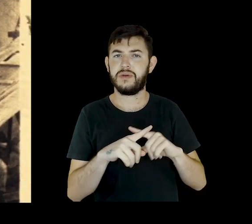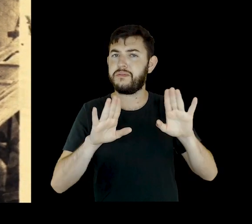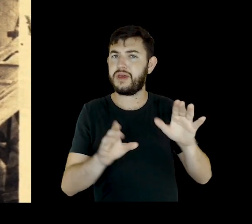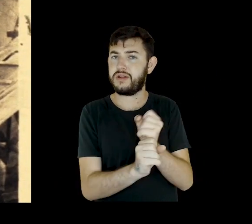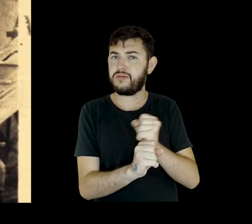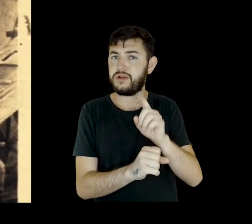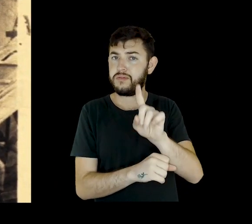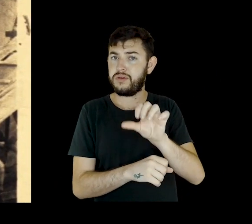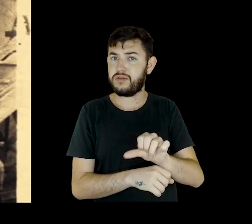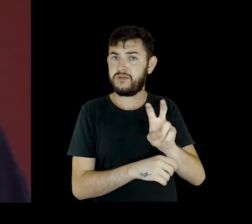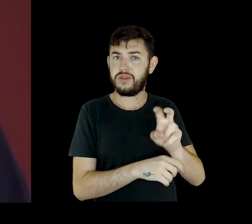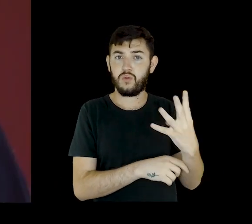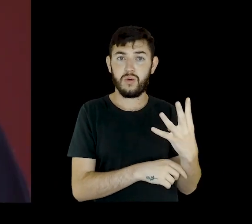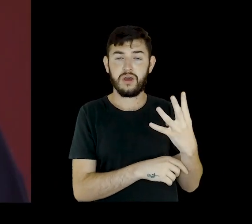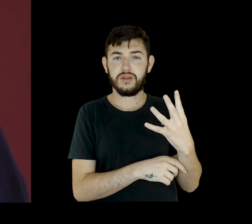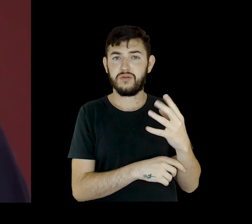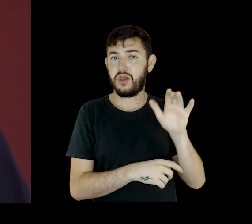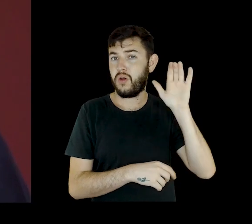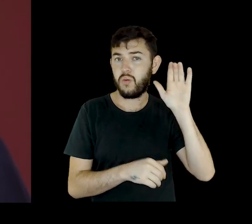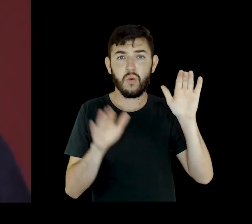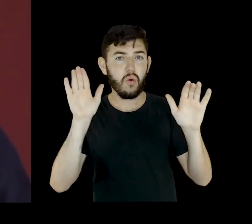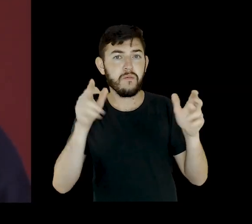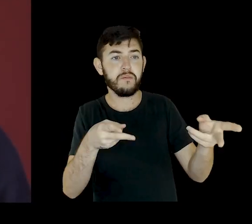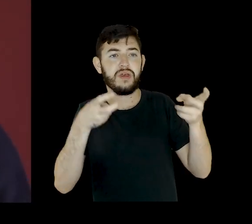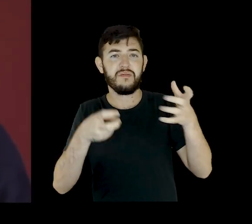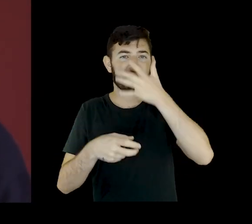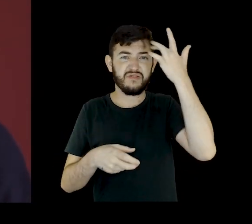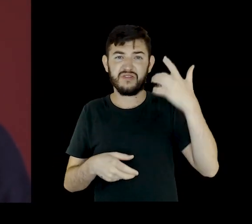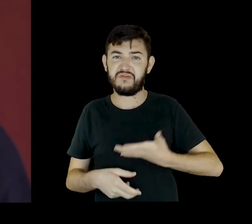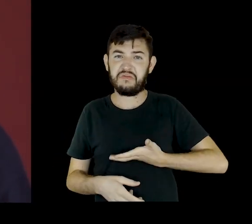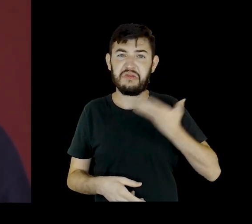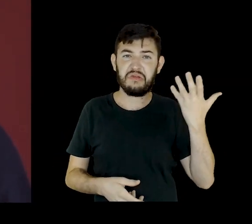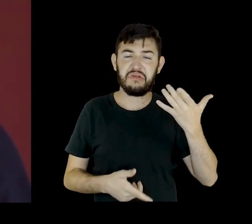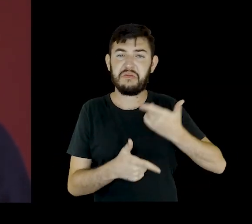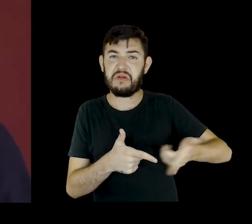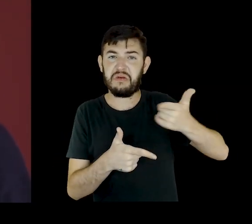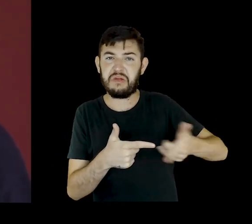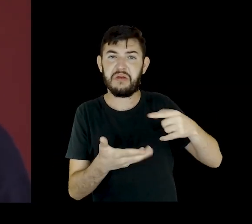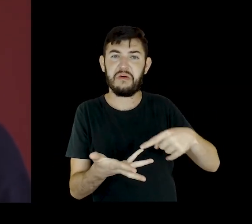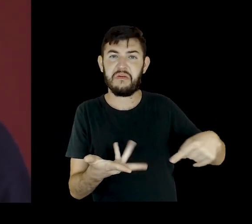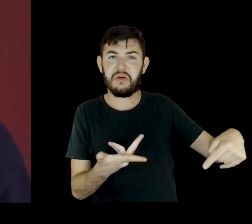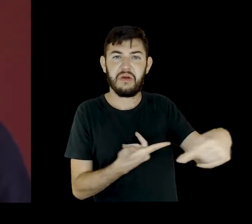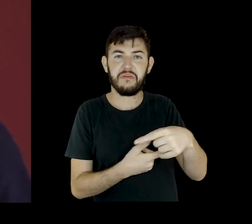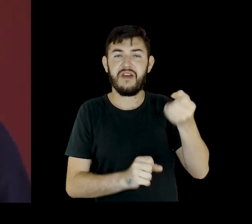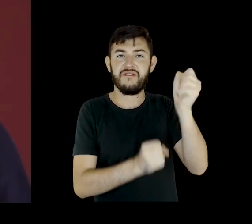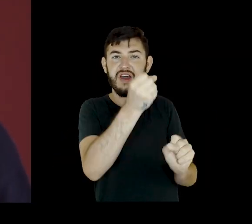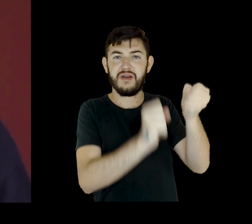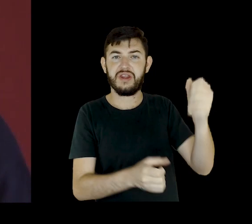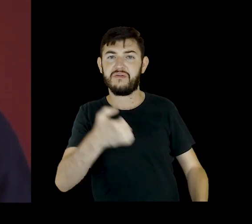Em 54 eu começo a ouvir já os desgostos, né? Assim, como é que ela foi